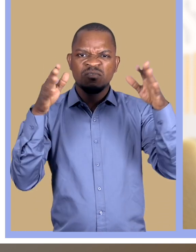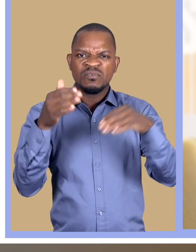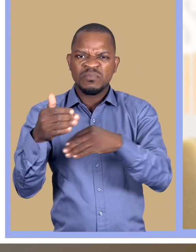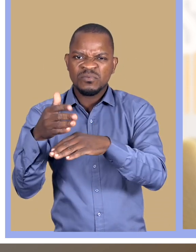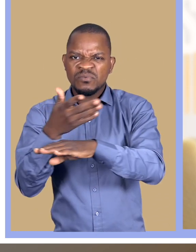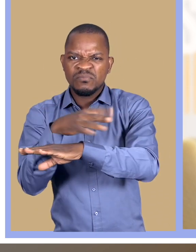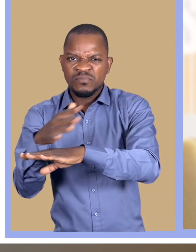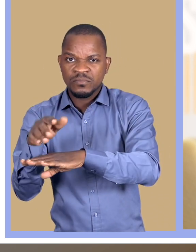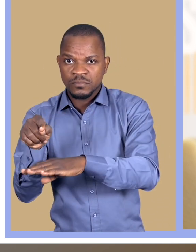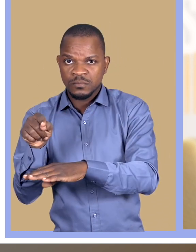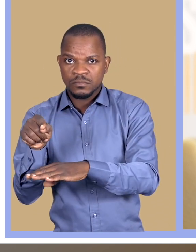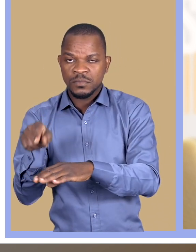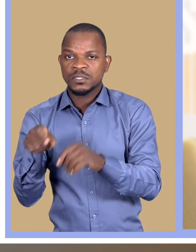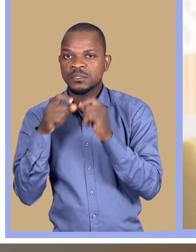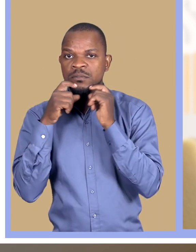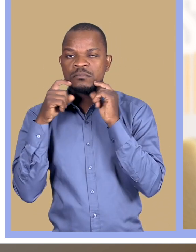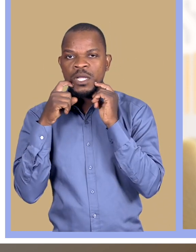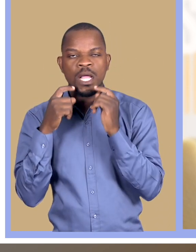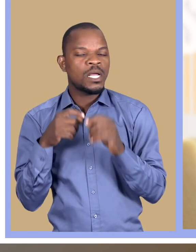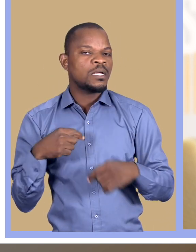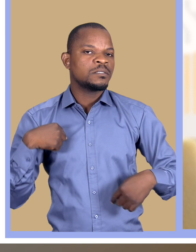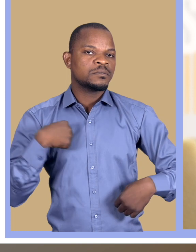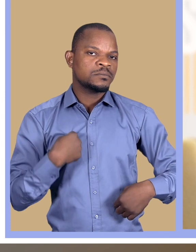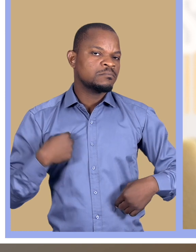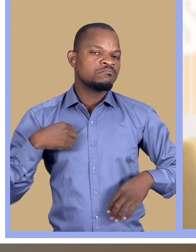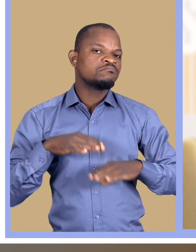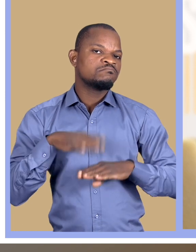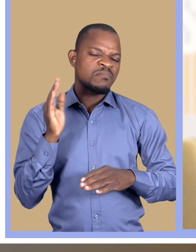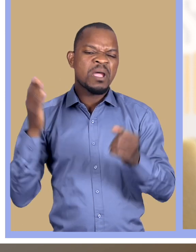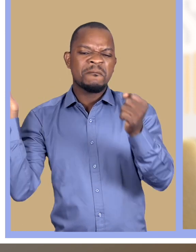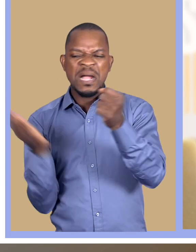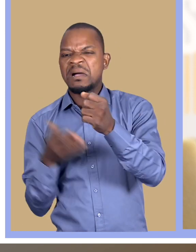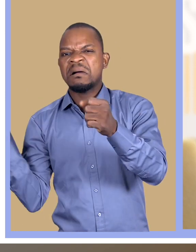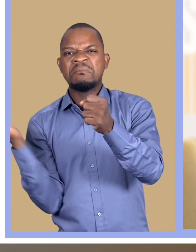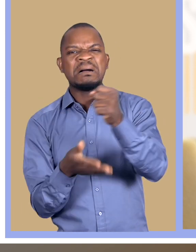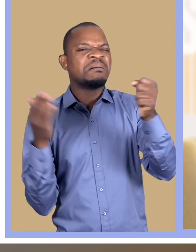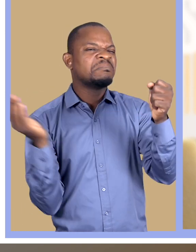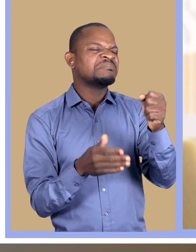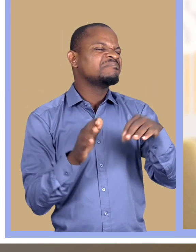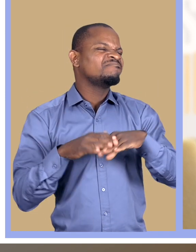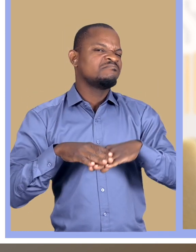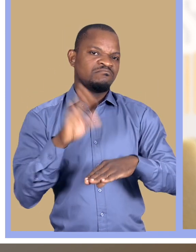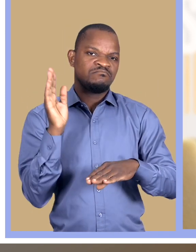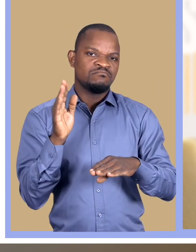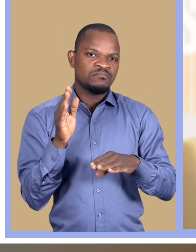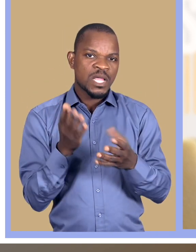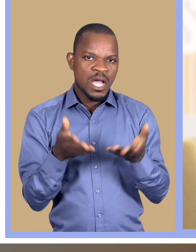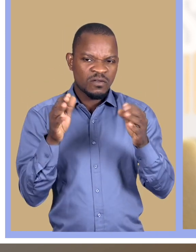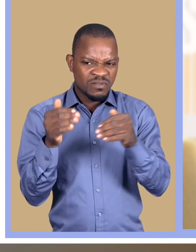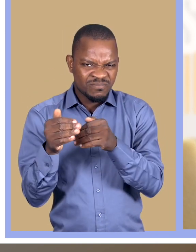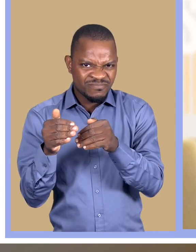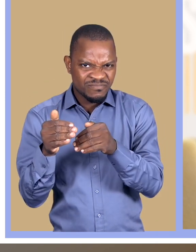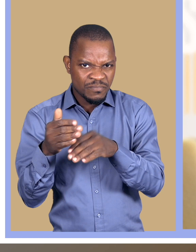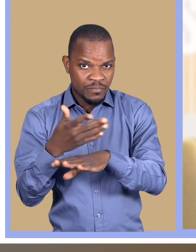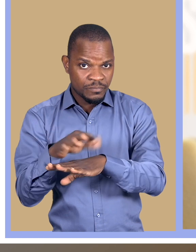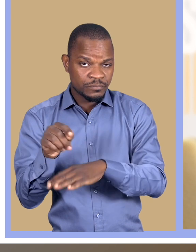nós temos áreas devastadas de Mangau. Muitas, enormes, milhares de hectares de Mangau. O que nós queremos